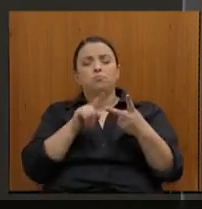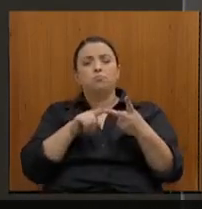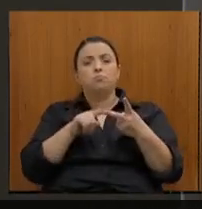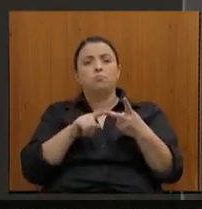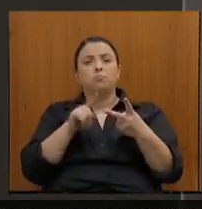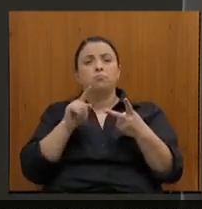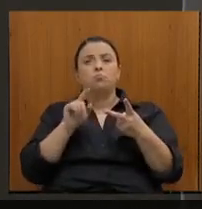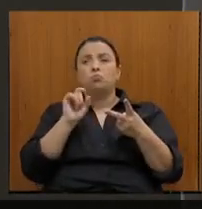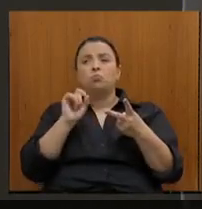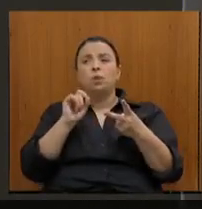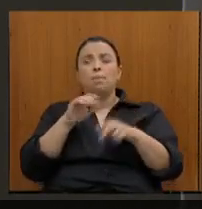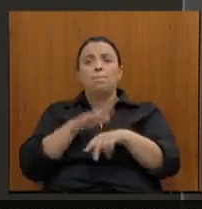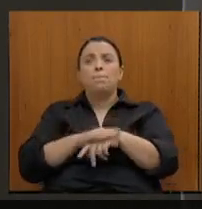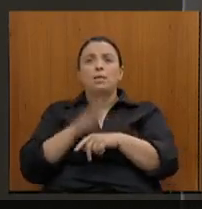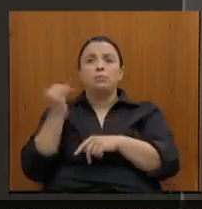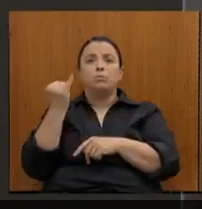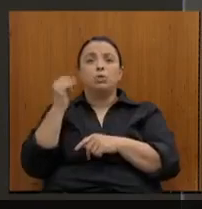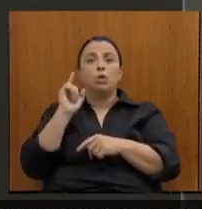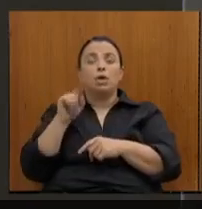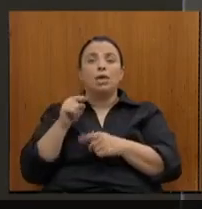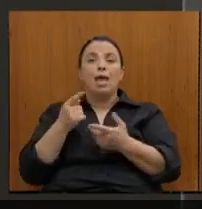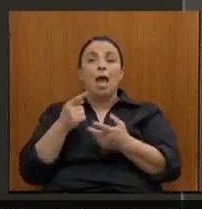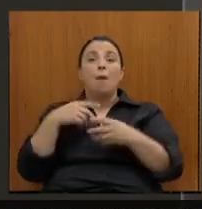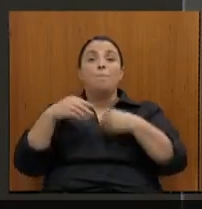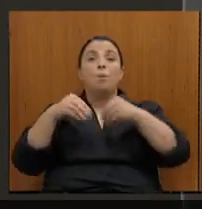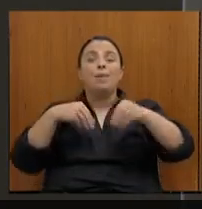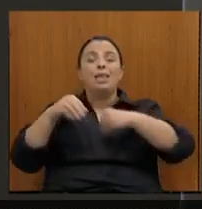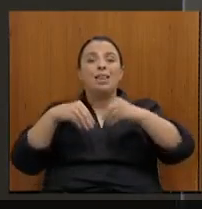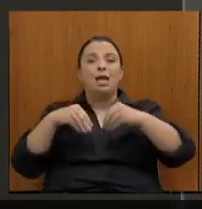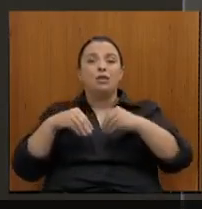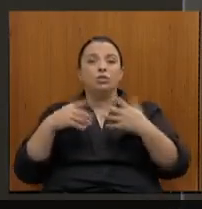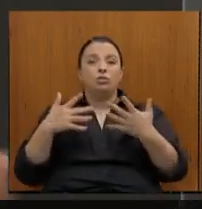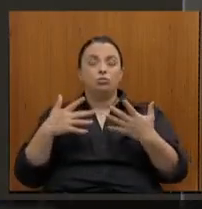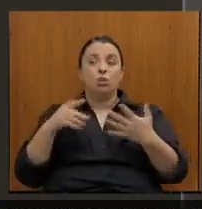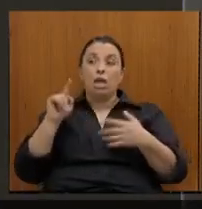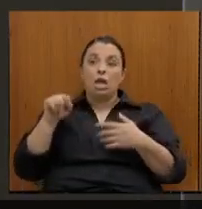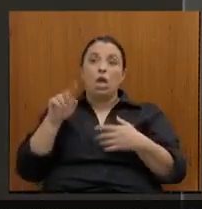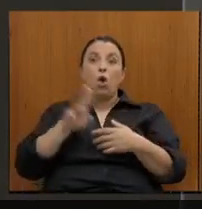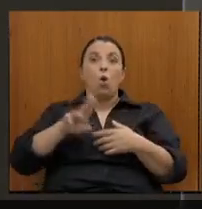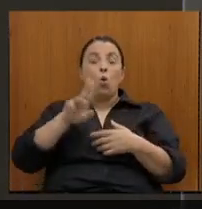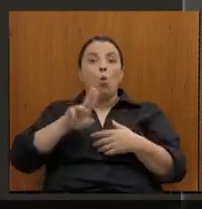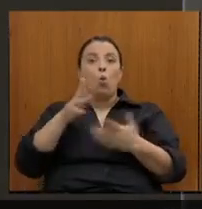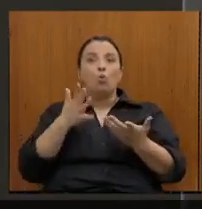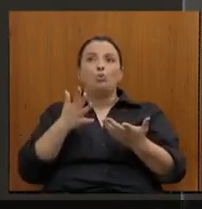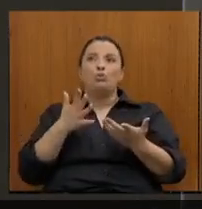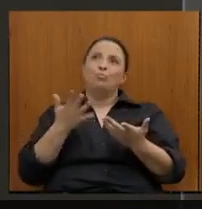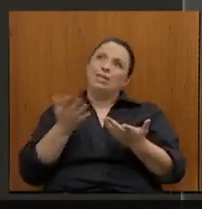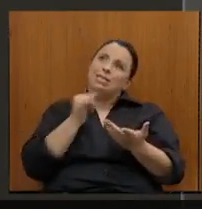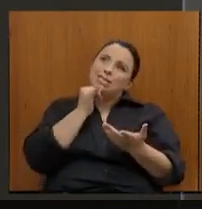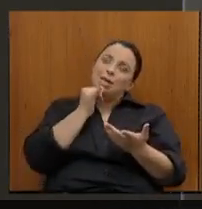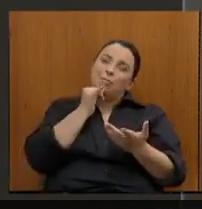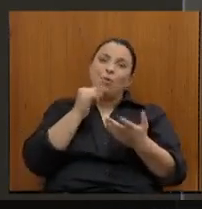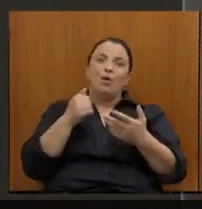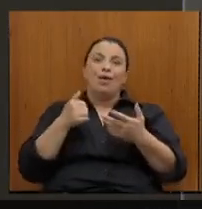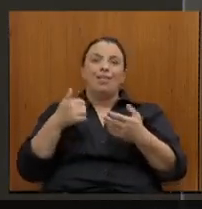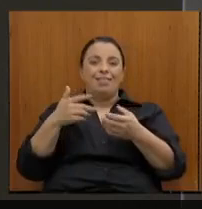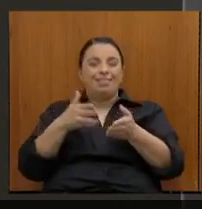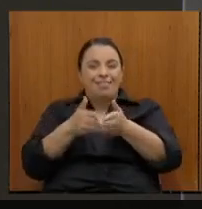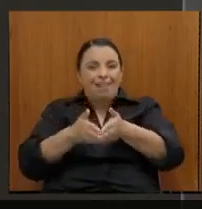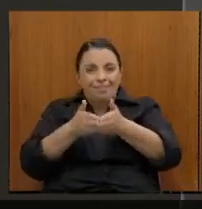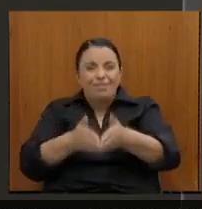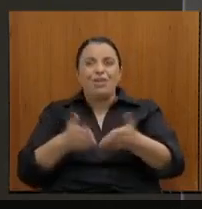para a parte de navios e mesmo é de caminhões e